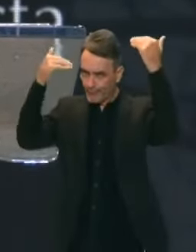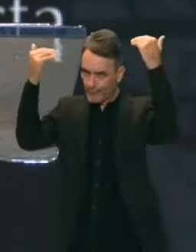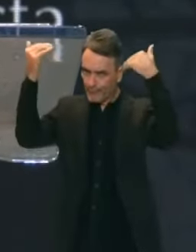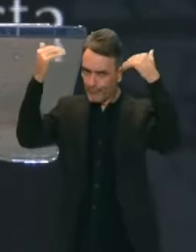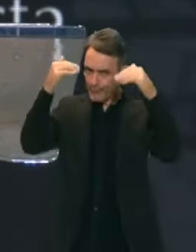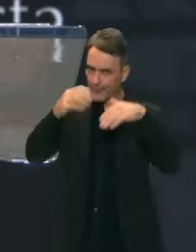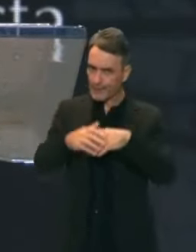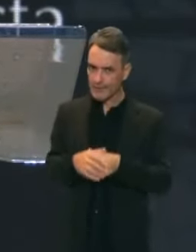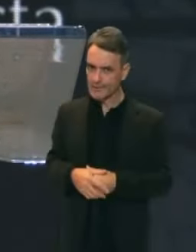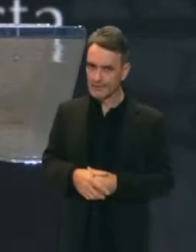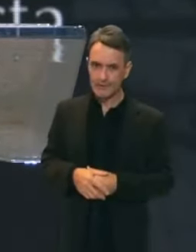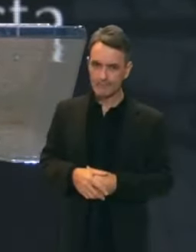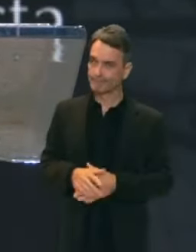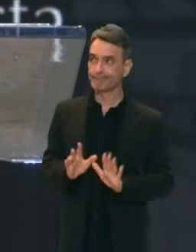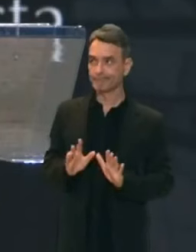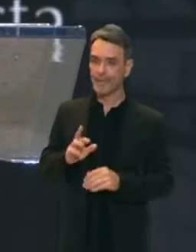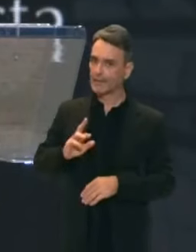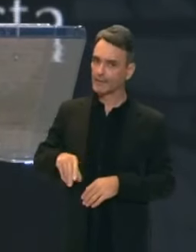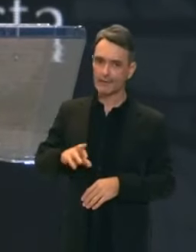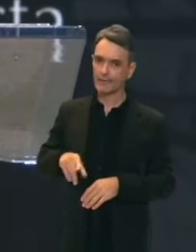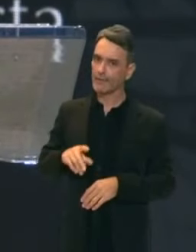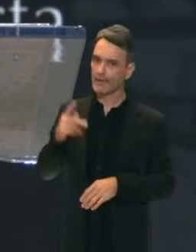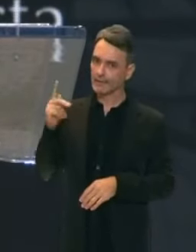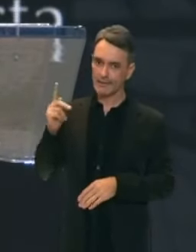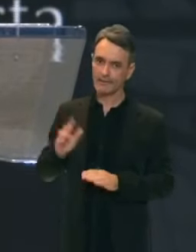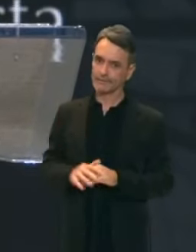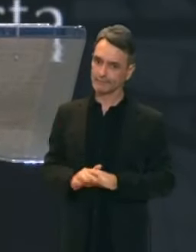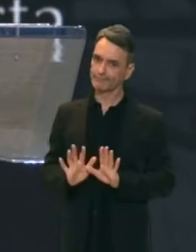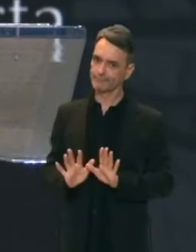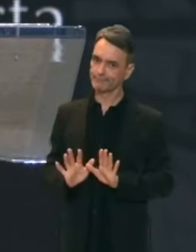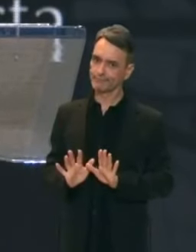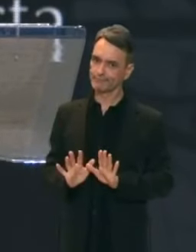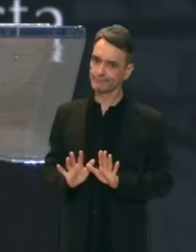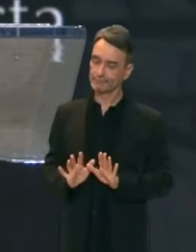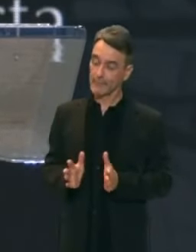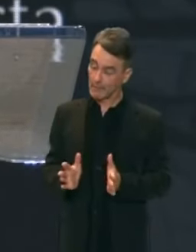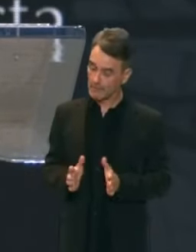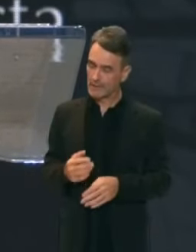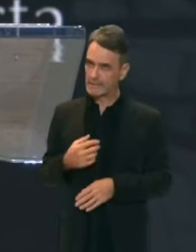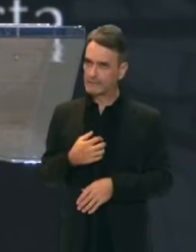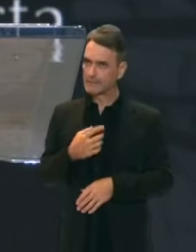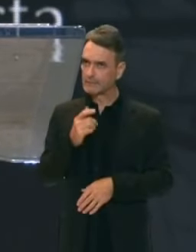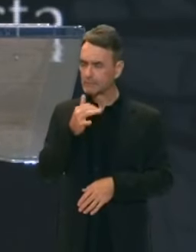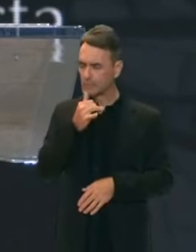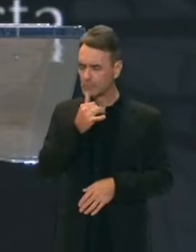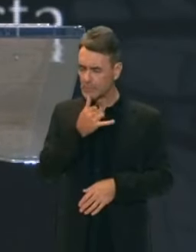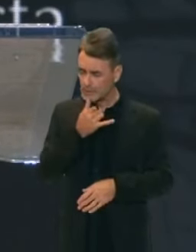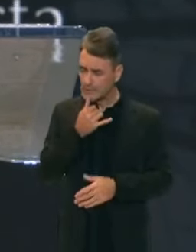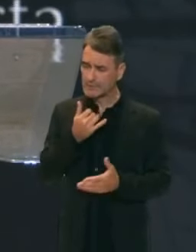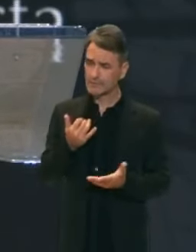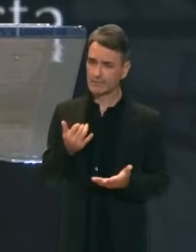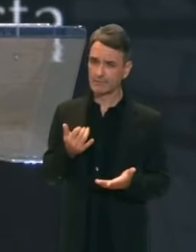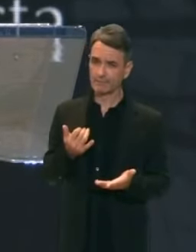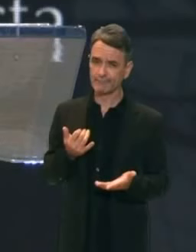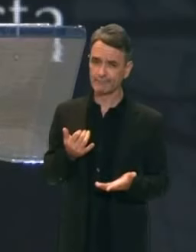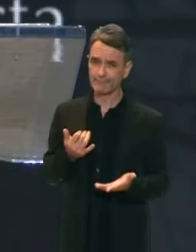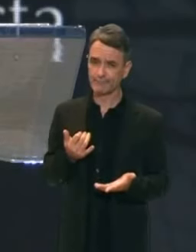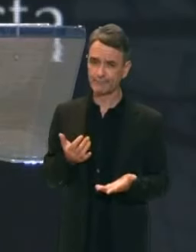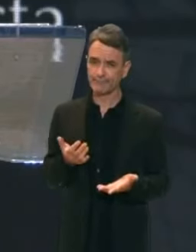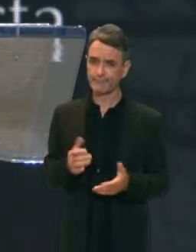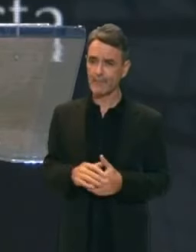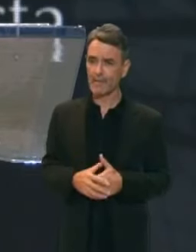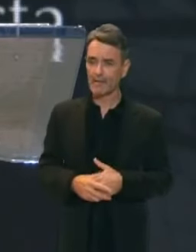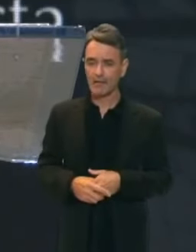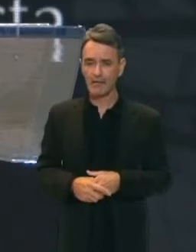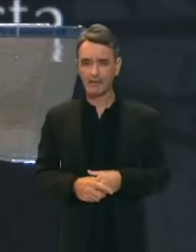tão chateado comigo mesmo. Eu fico muito chateado. Quando eu falo